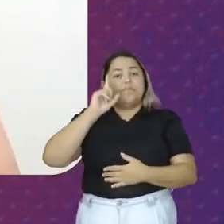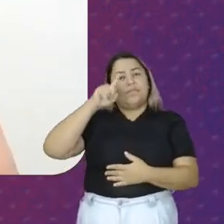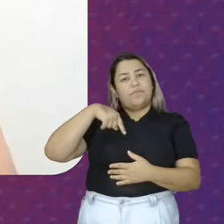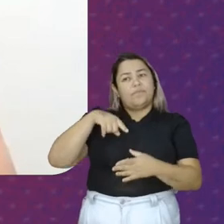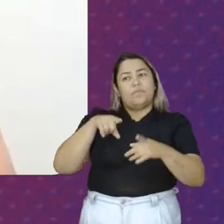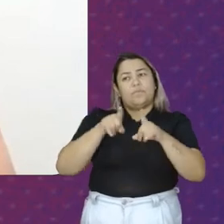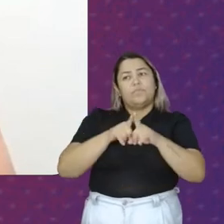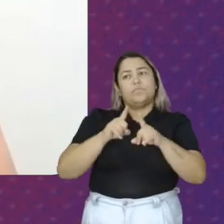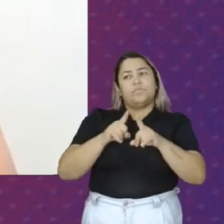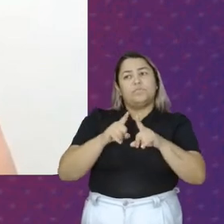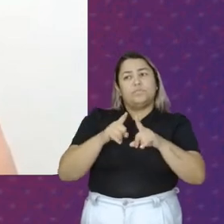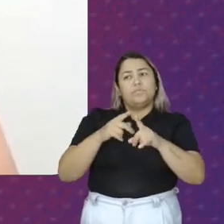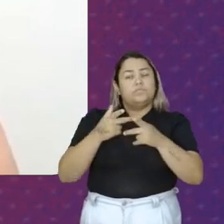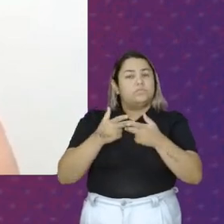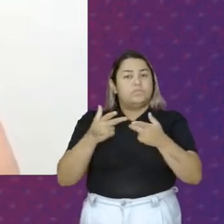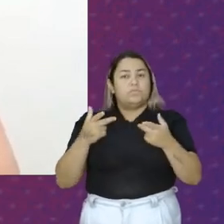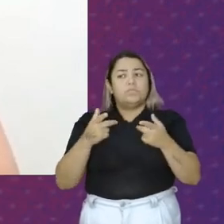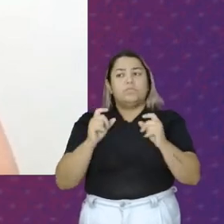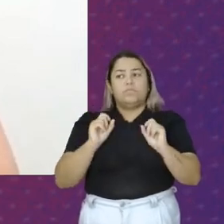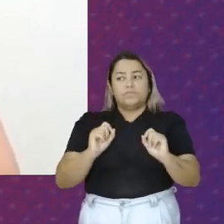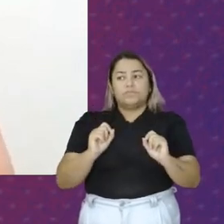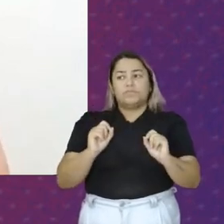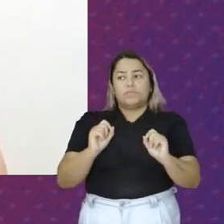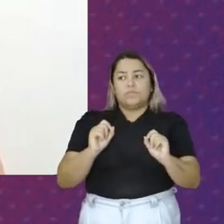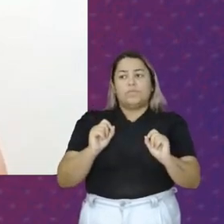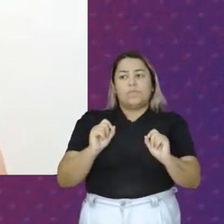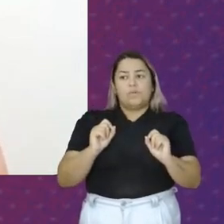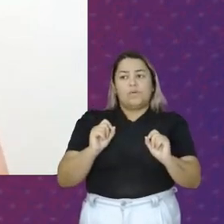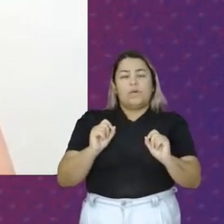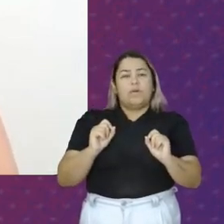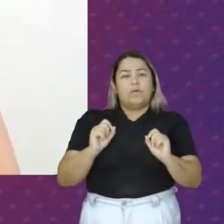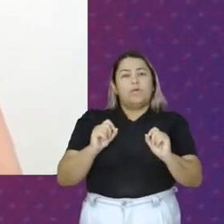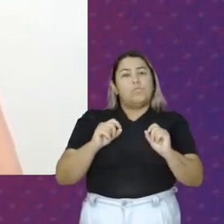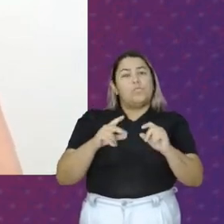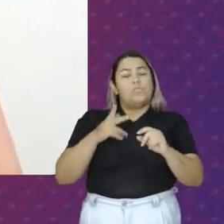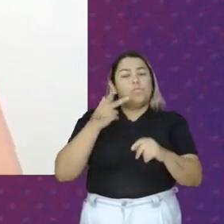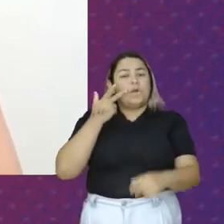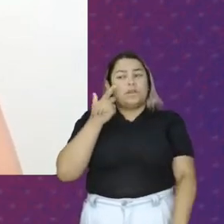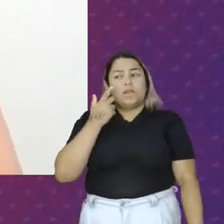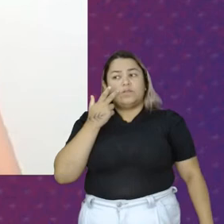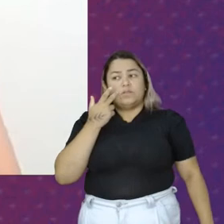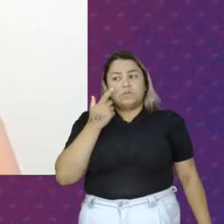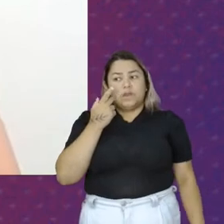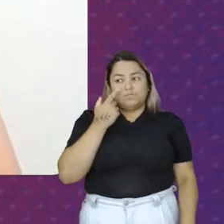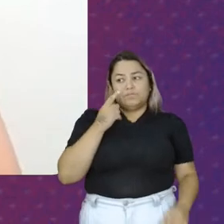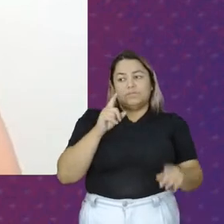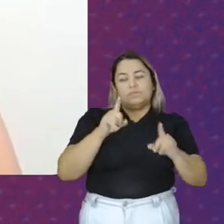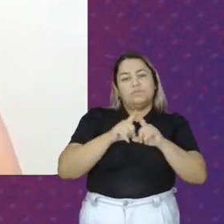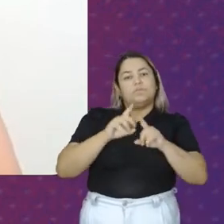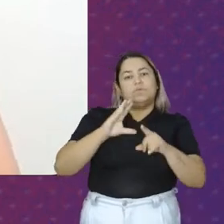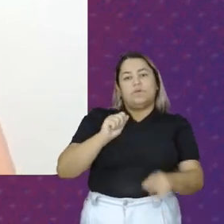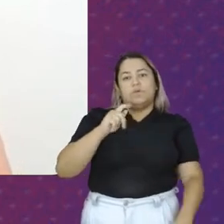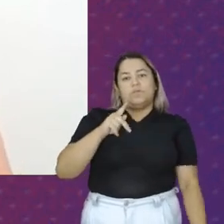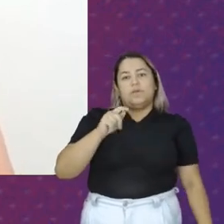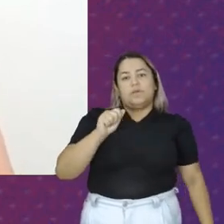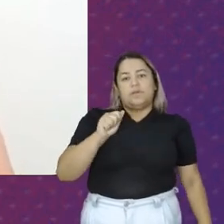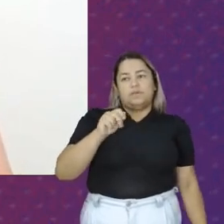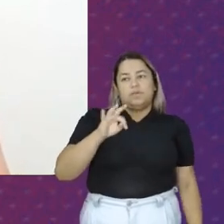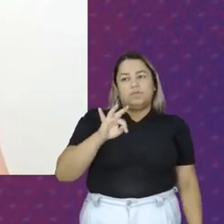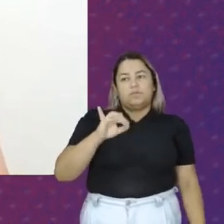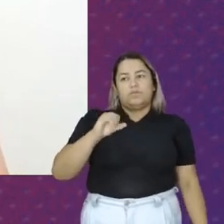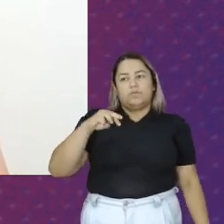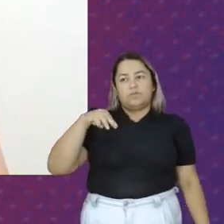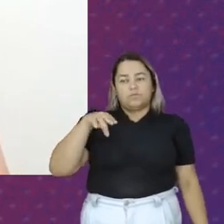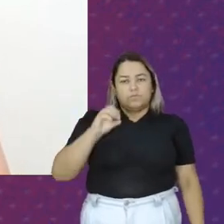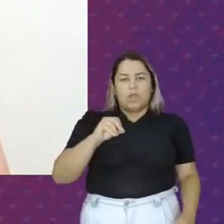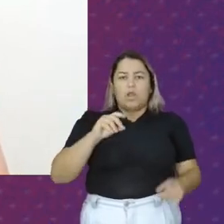significados danosos, não é verdade? E que levam à naturalização do capacitismo. Então, isso não ajuda